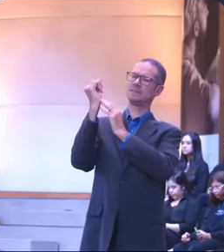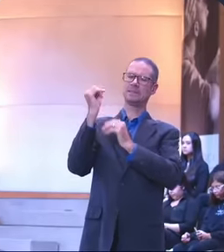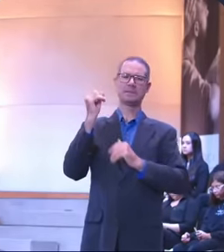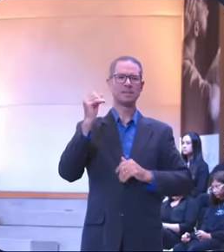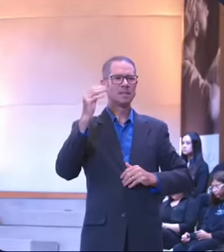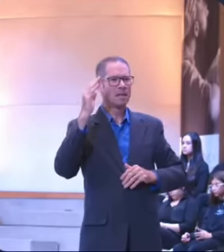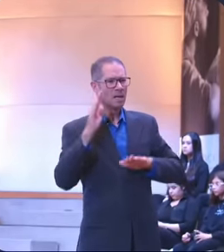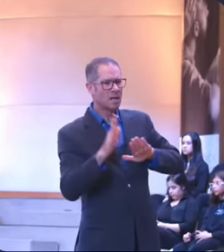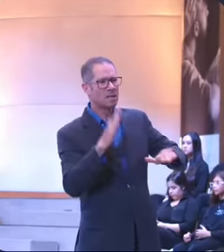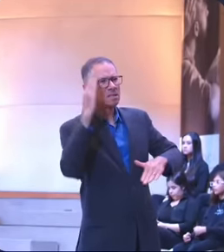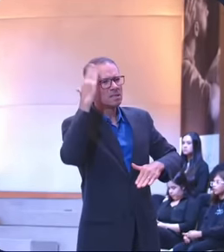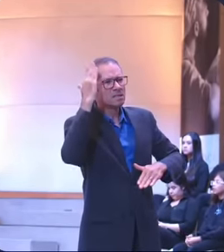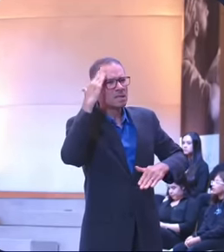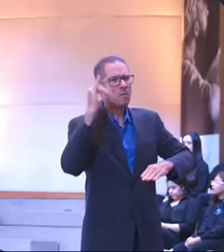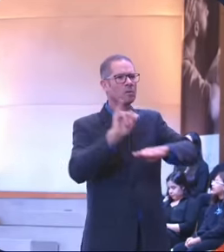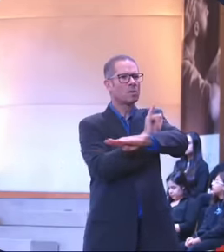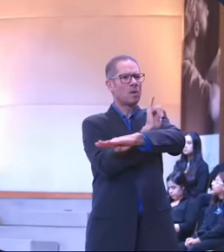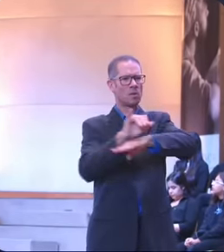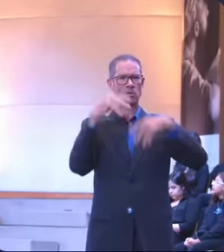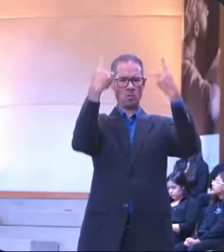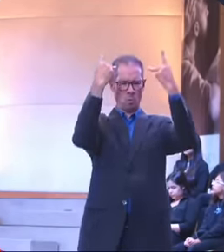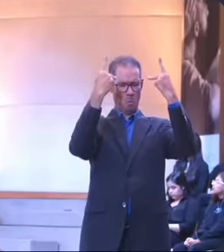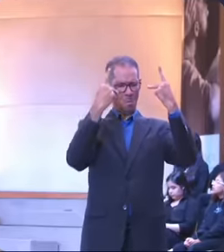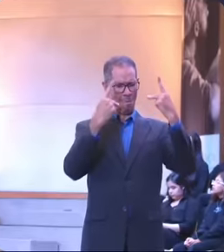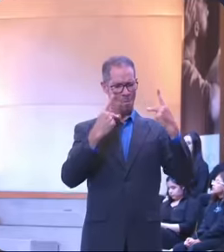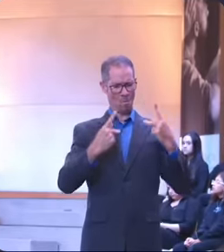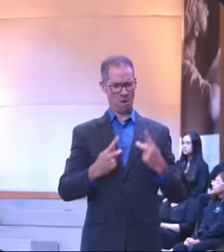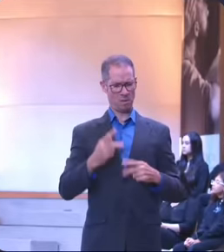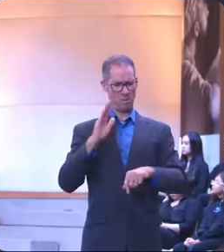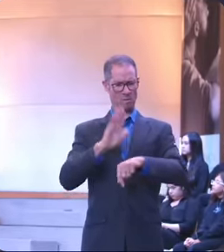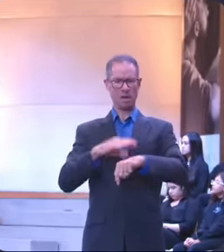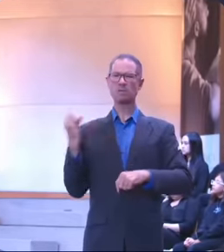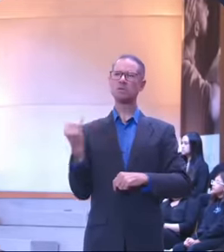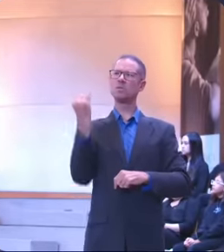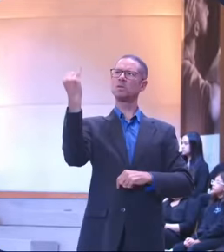Sabe qual é o ingrediente humano mais importante da